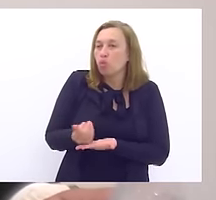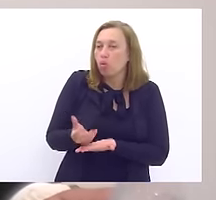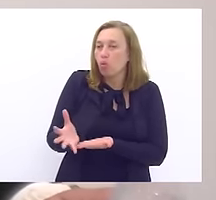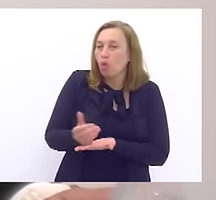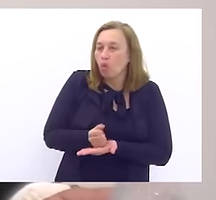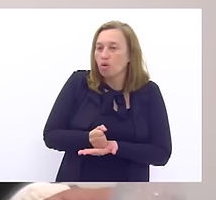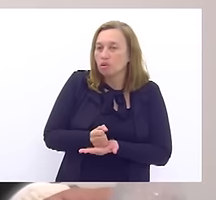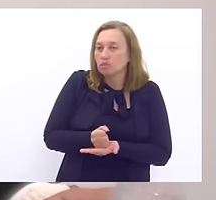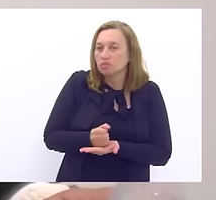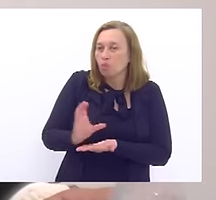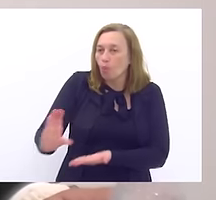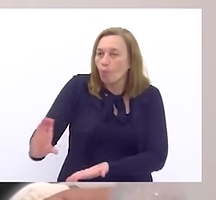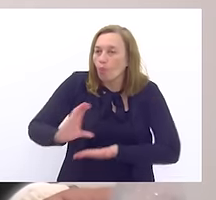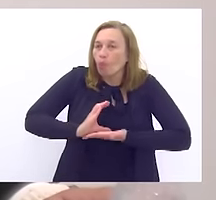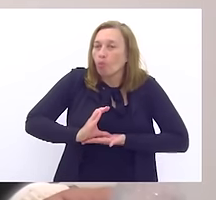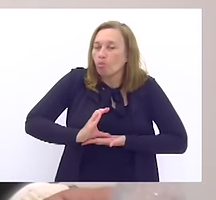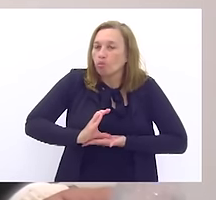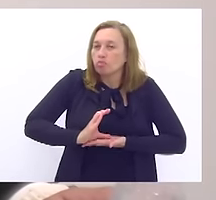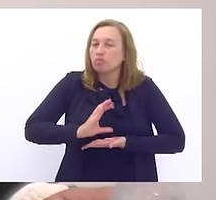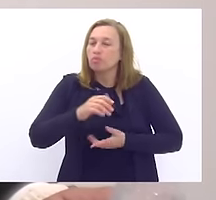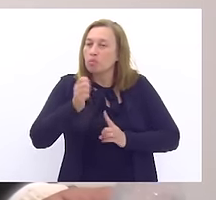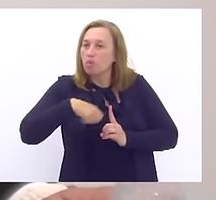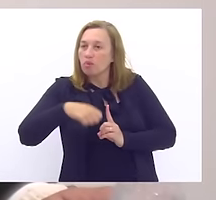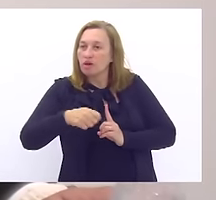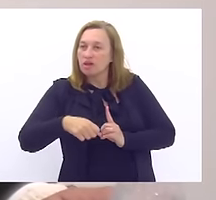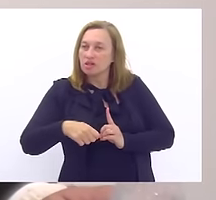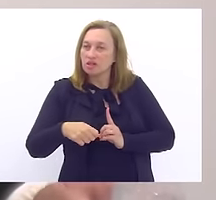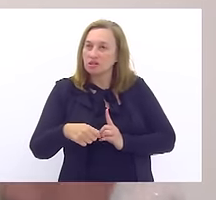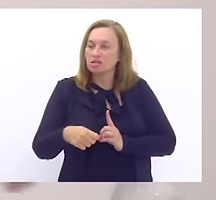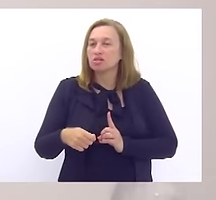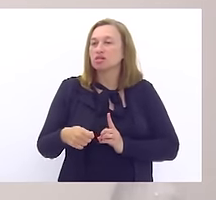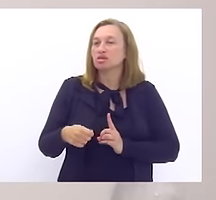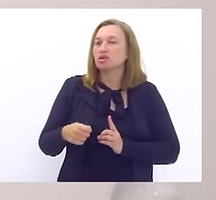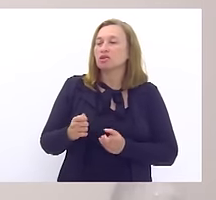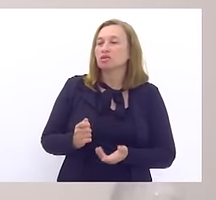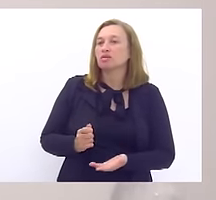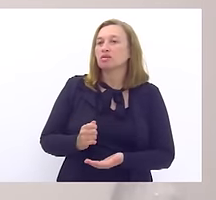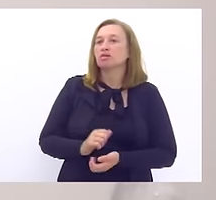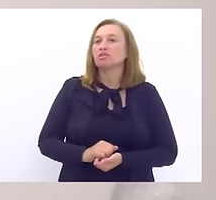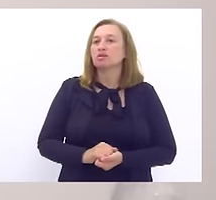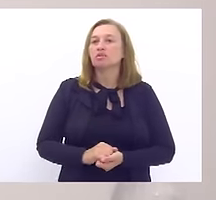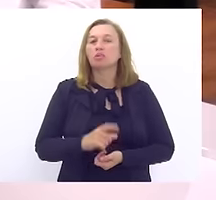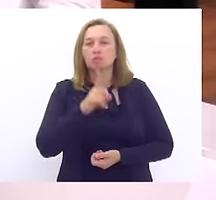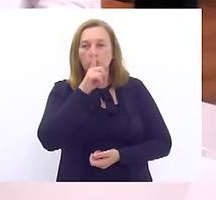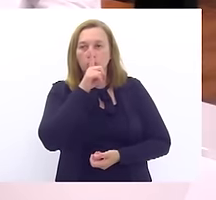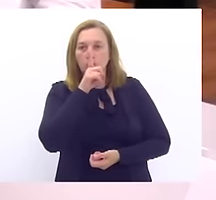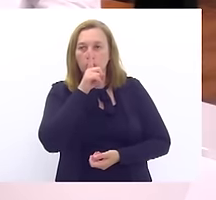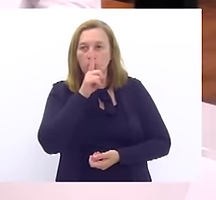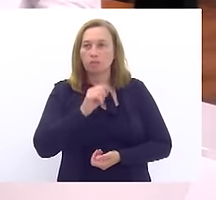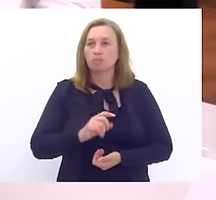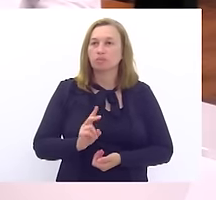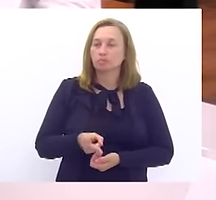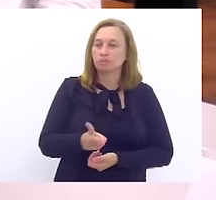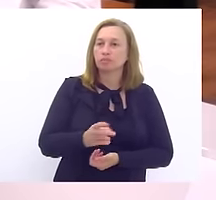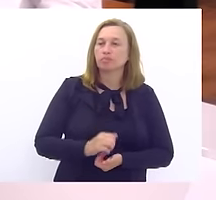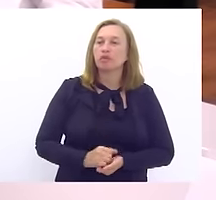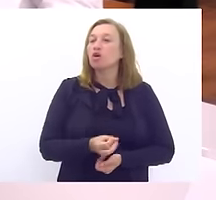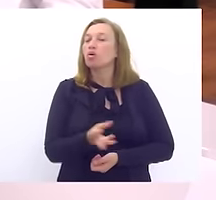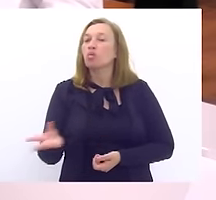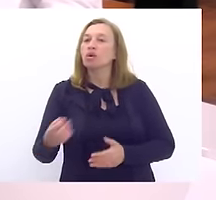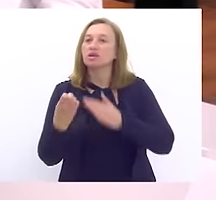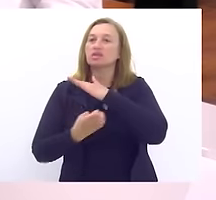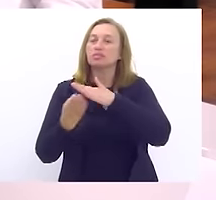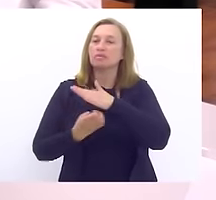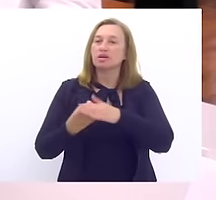Qual o valor arrecadado em média por mês com a diárias e taxa de reboques quantas empresas